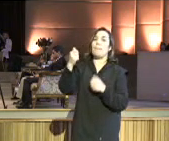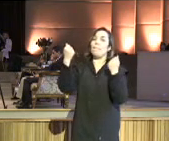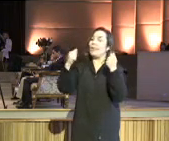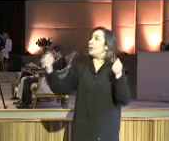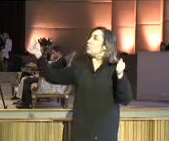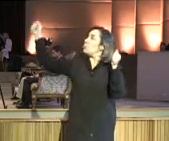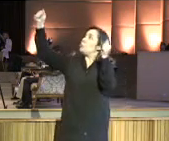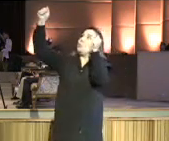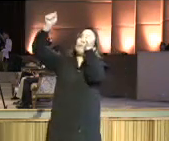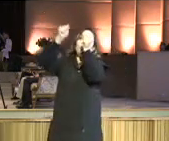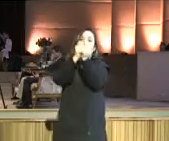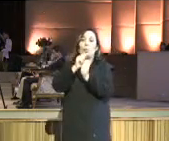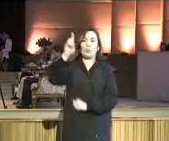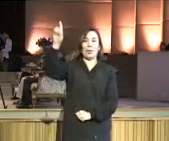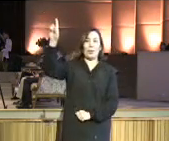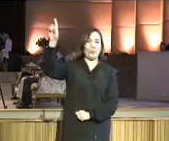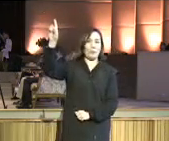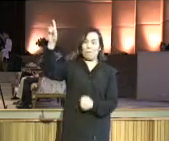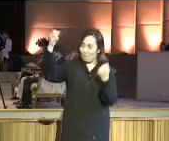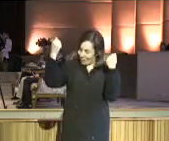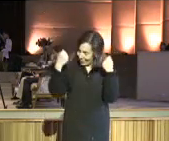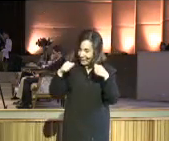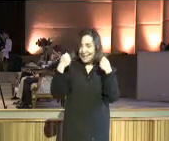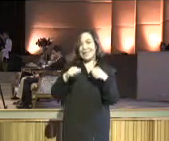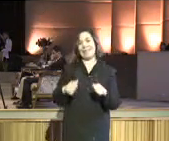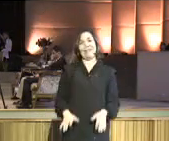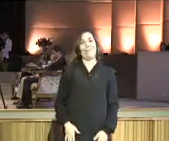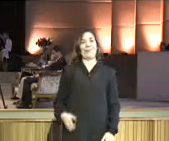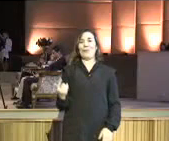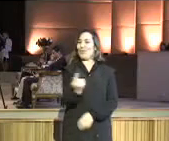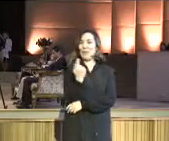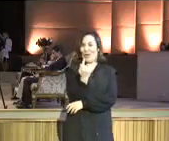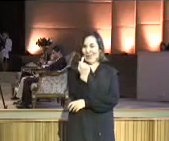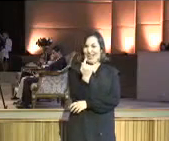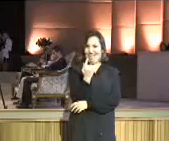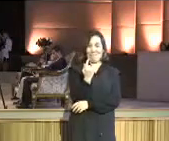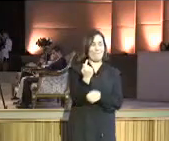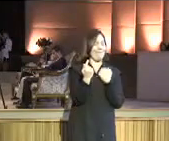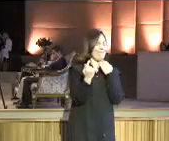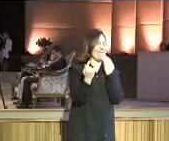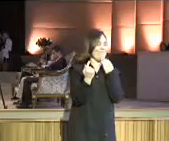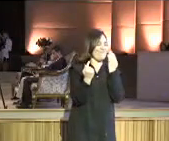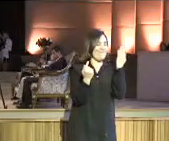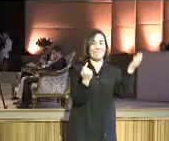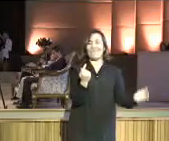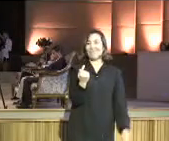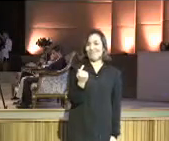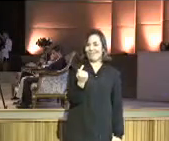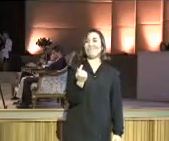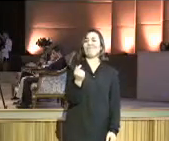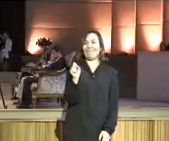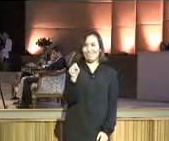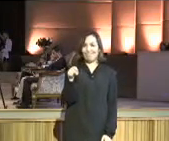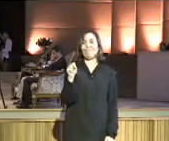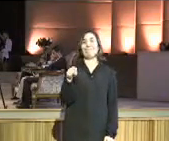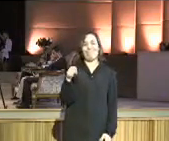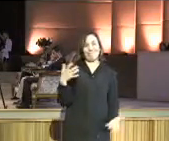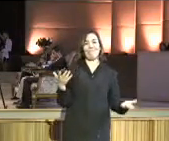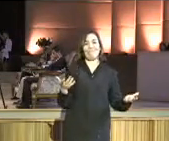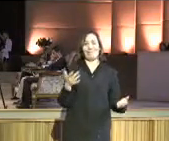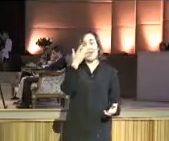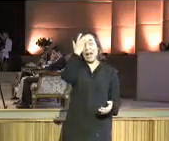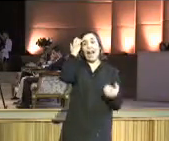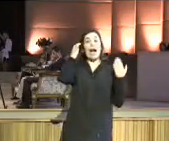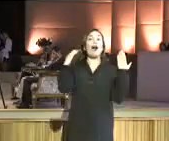absolutamente nada. E ele começa a declarar nesse salmo os motivos